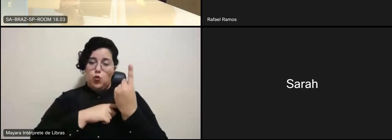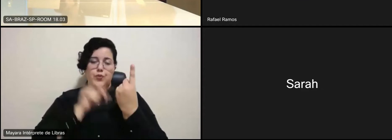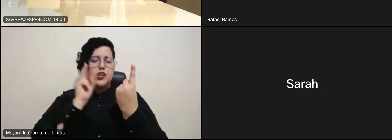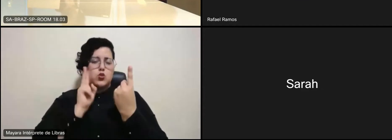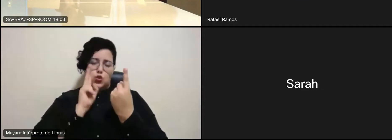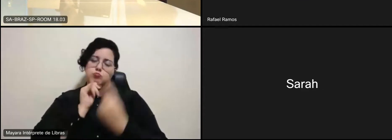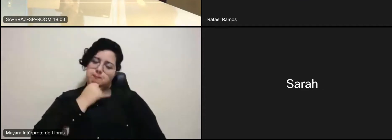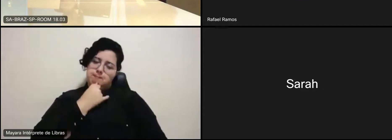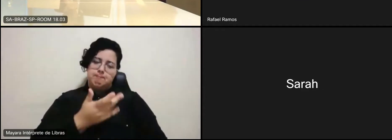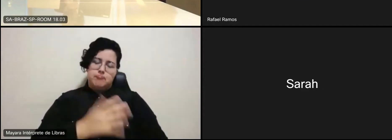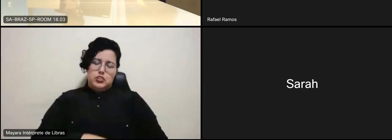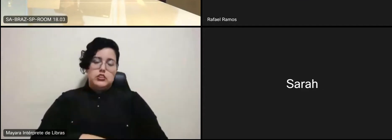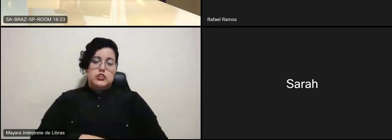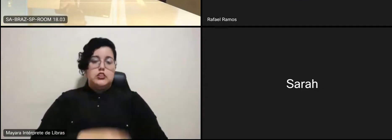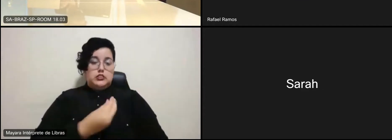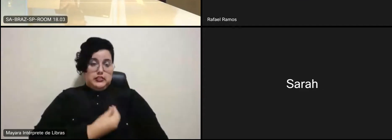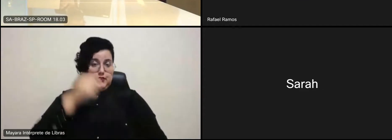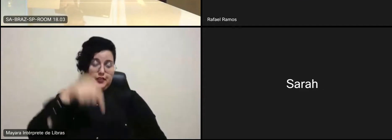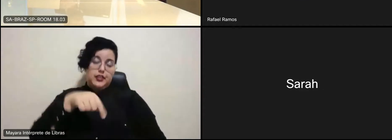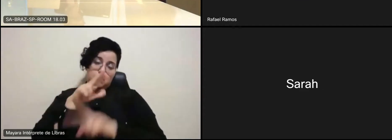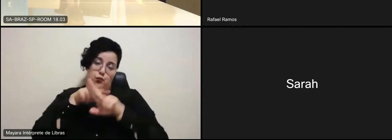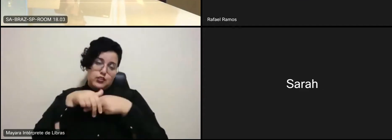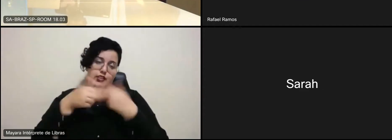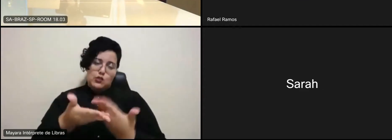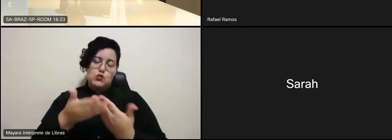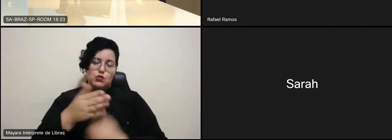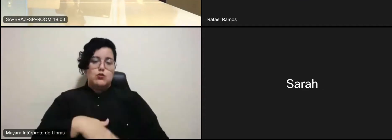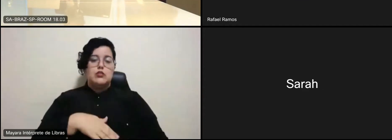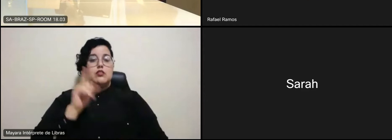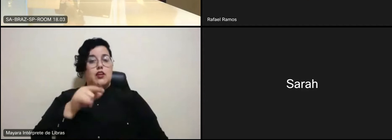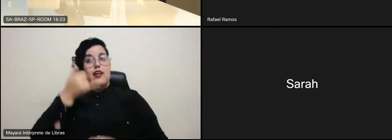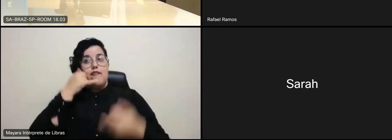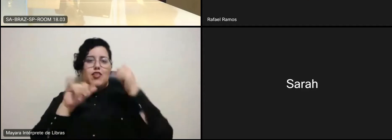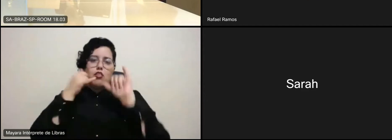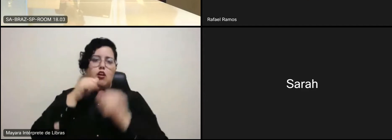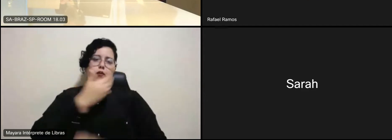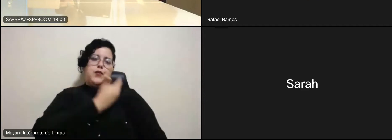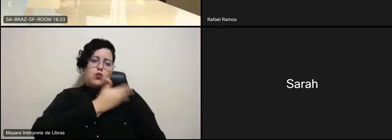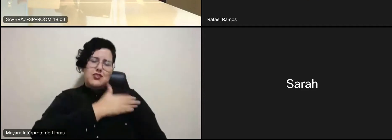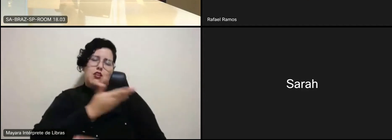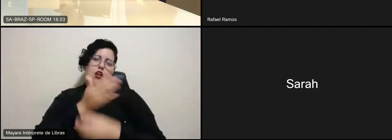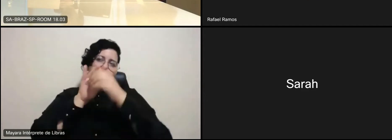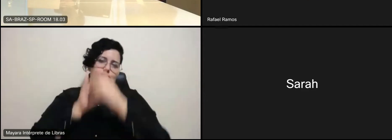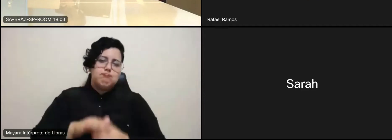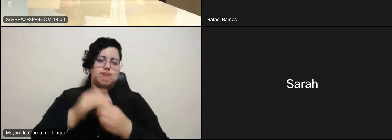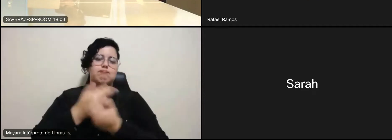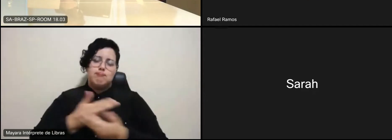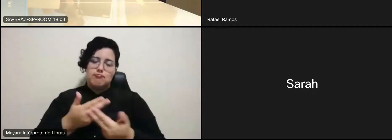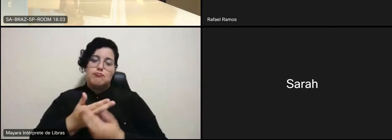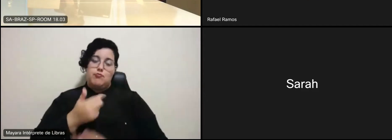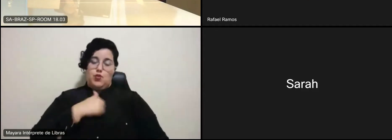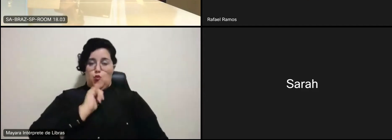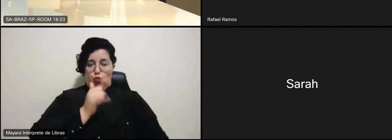infelizmente, e a gente está aqui hoje para isso, né, para que seja evitado, né? Mas até como havia comentado com vocês antes,